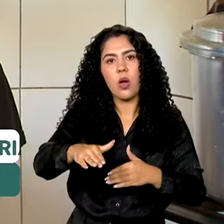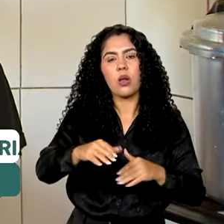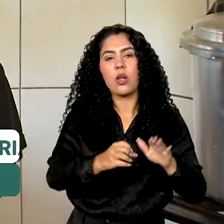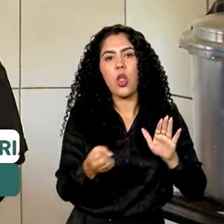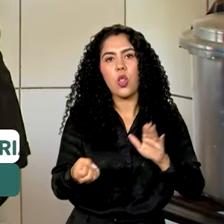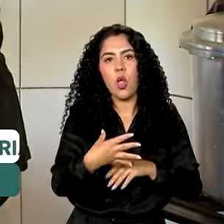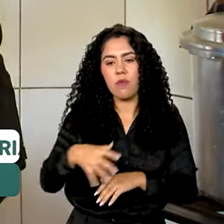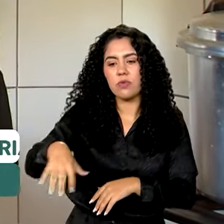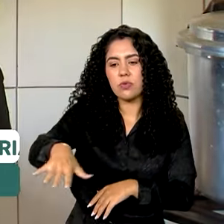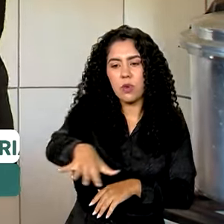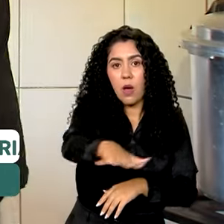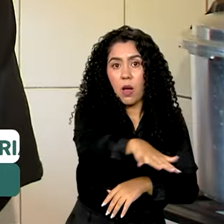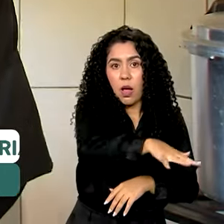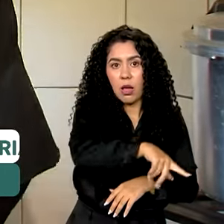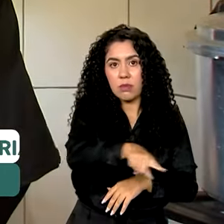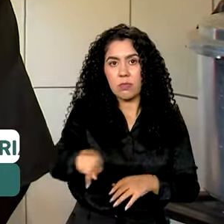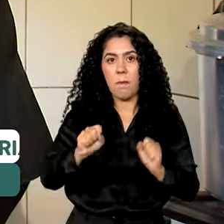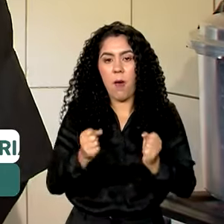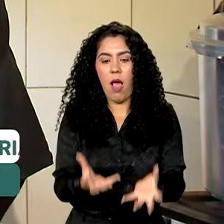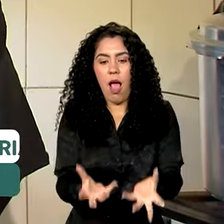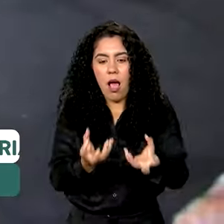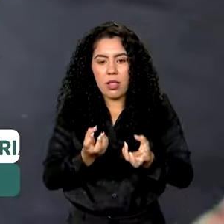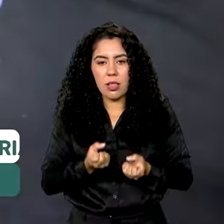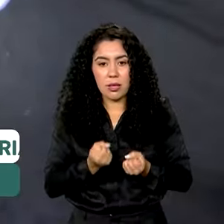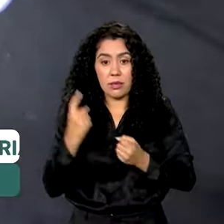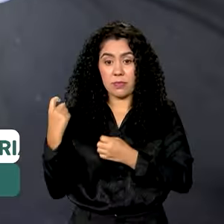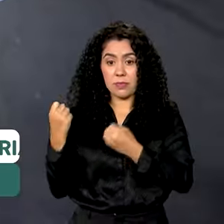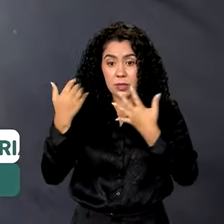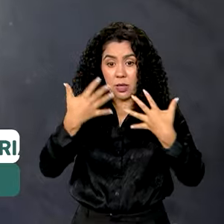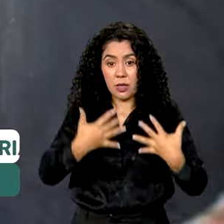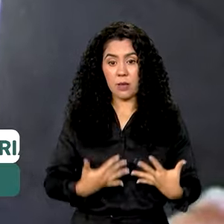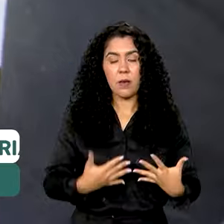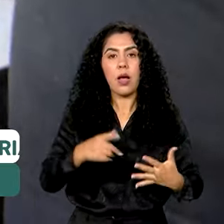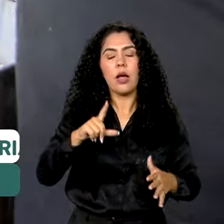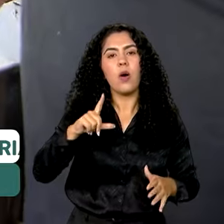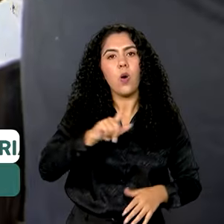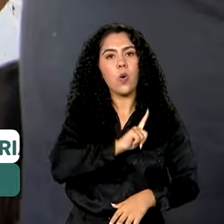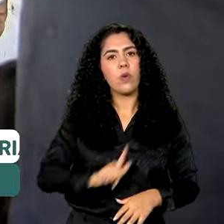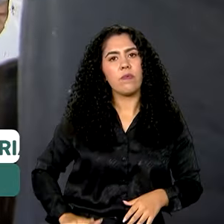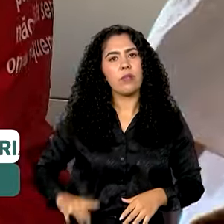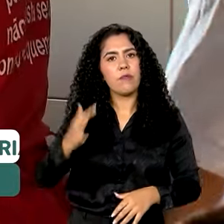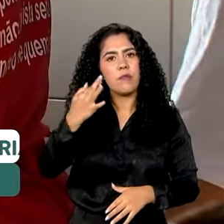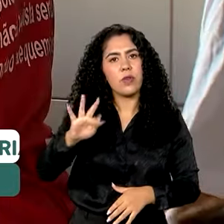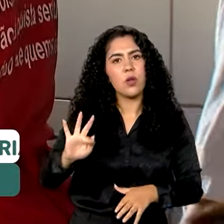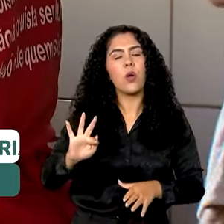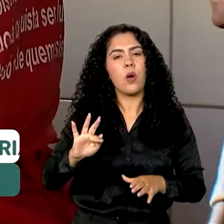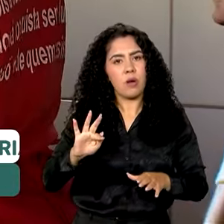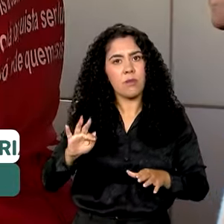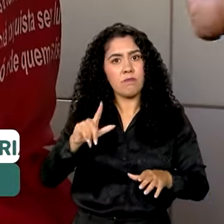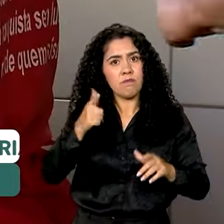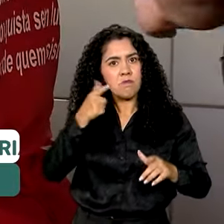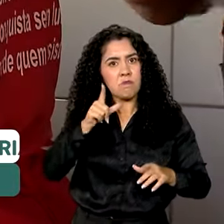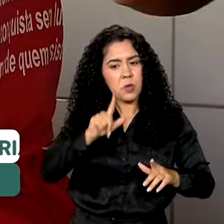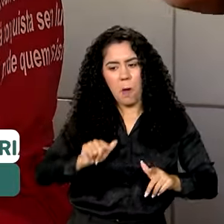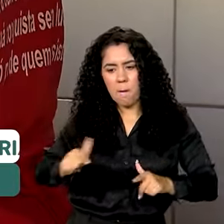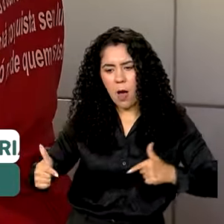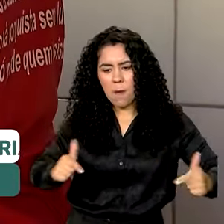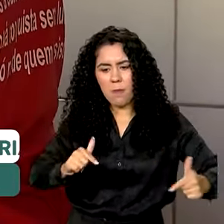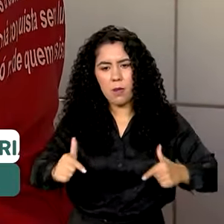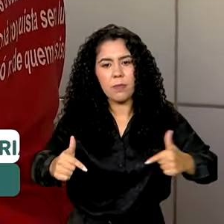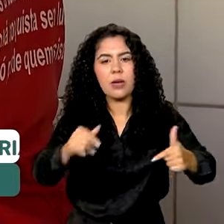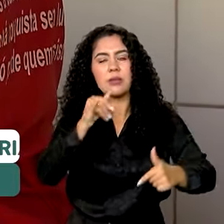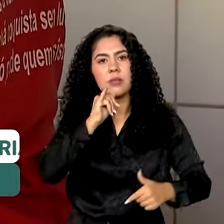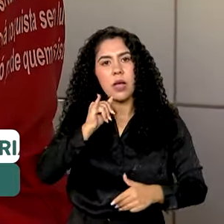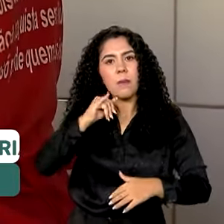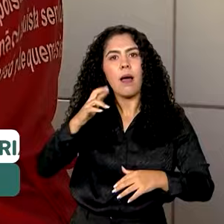Para levar alimento a quem precisa, o governo federal criou várias frentes no país, como os restaurantes comunitários e